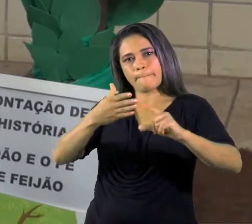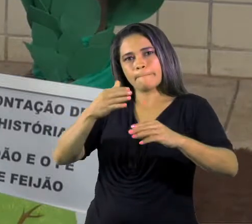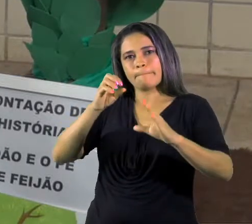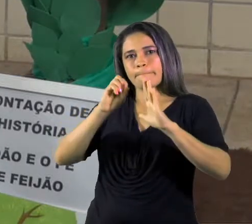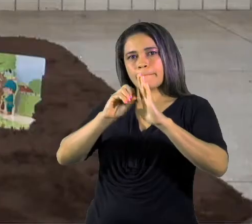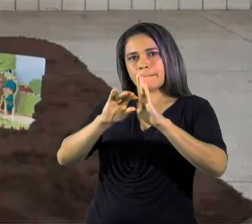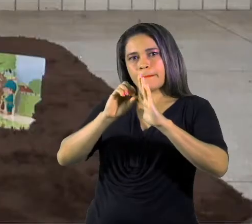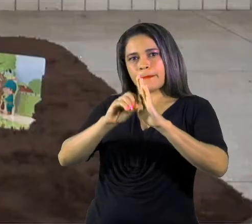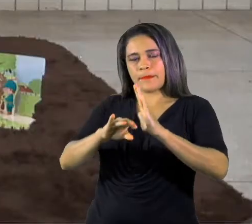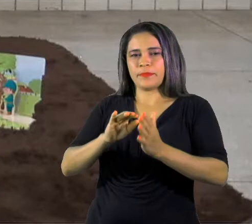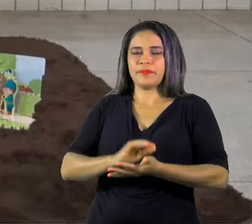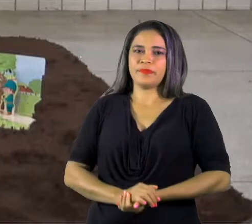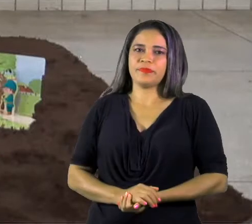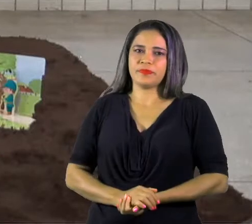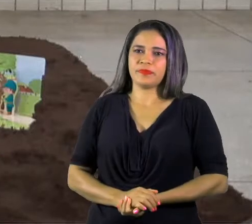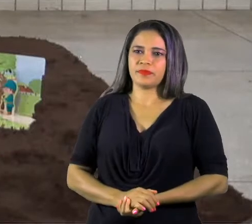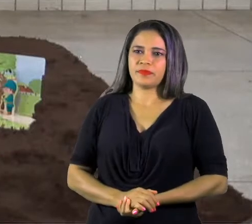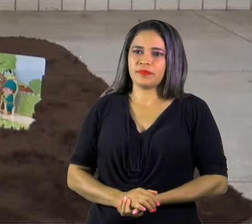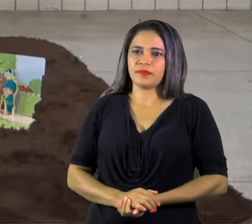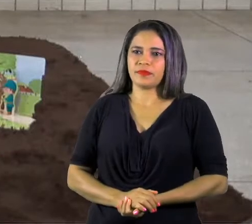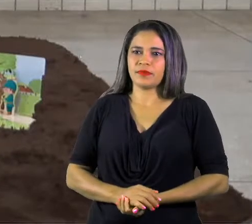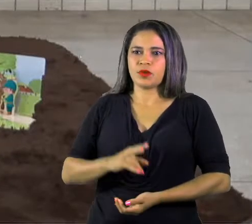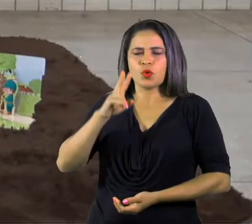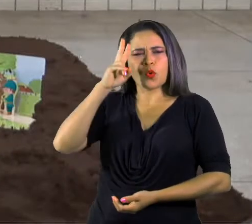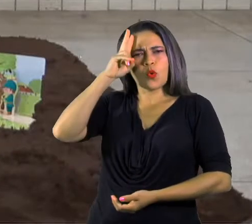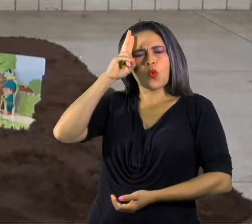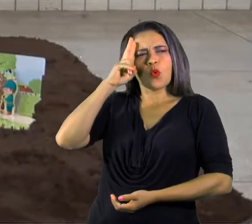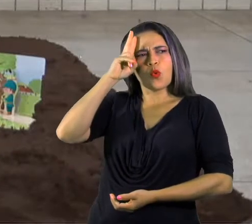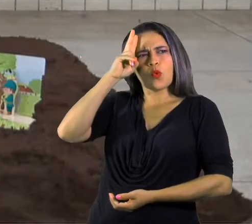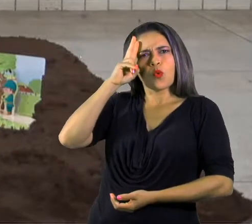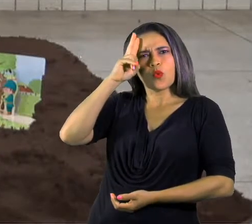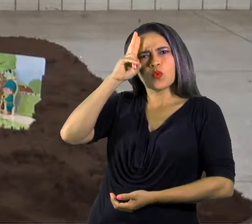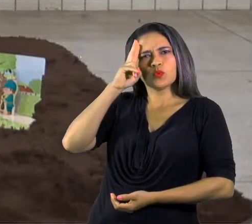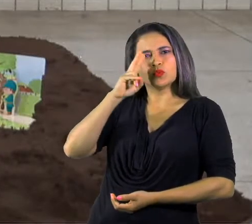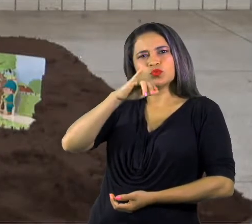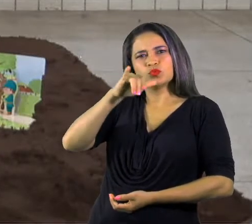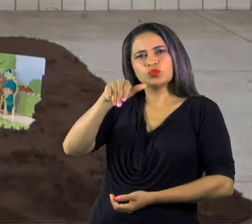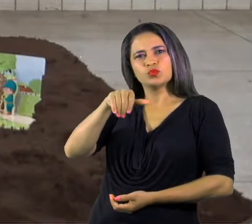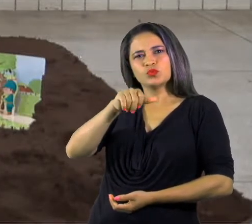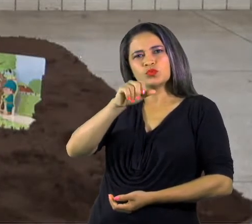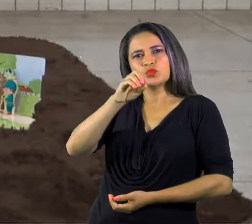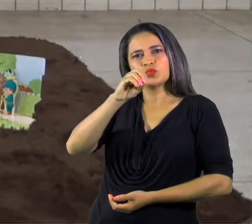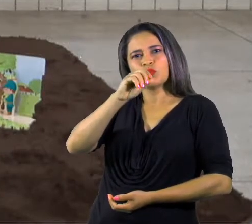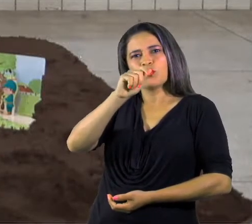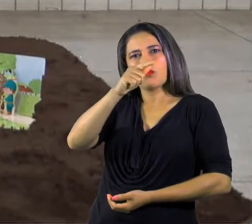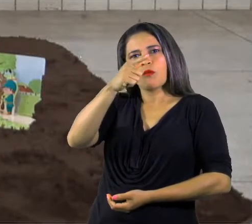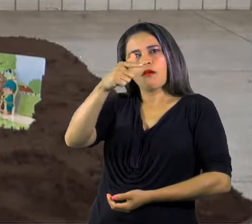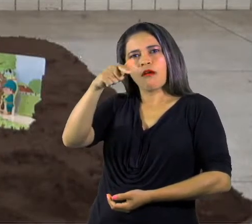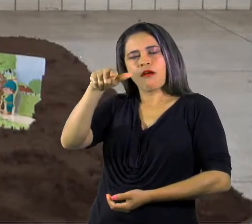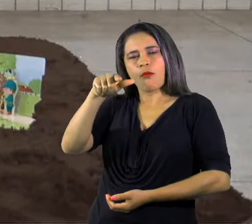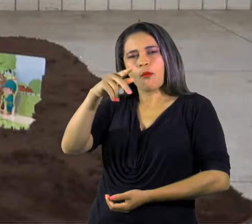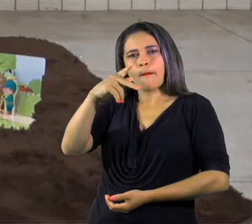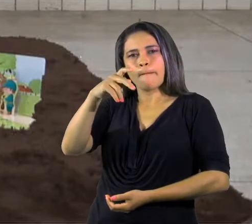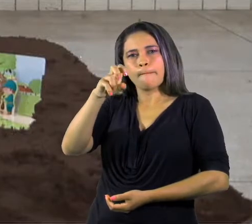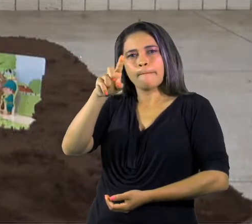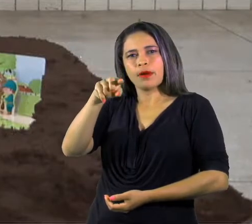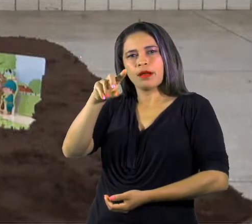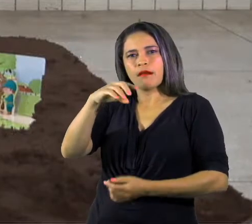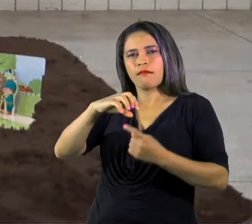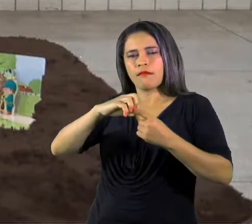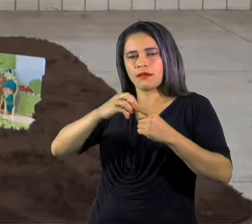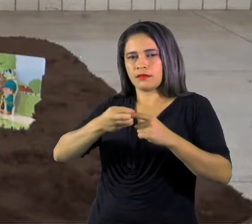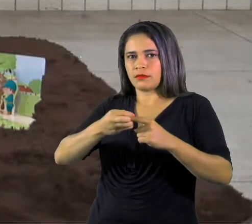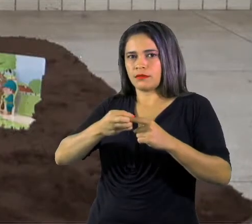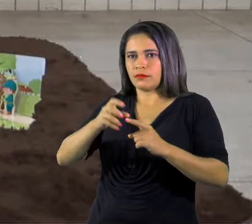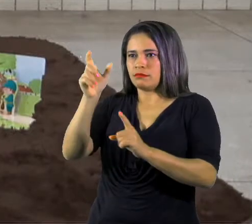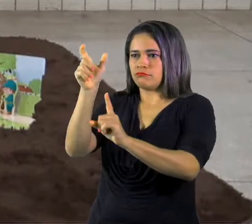lá? O conto João e o Pé de Feijão tem vários personagens. Entre eles,